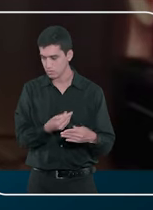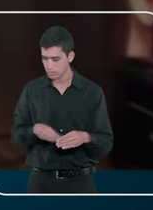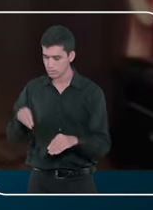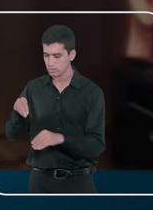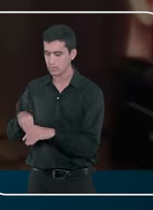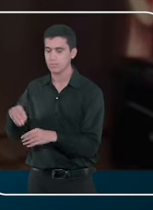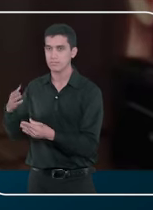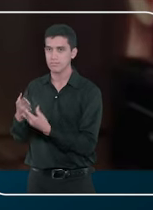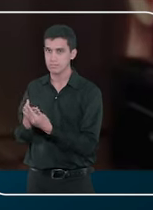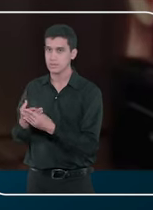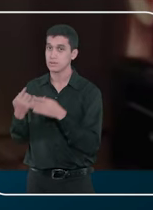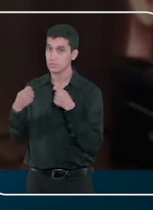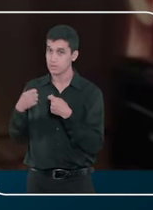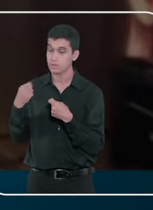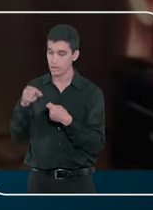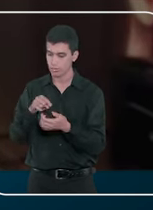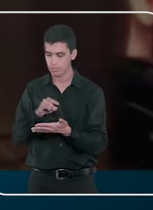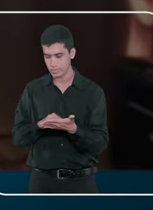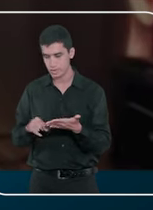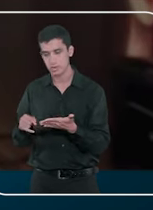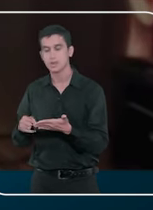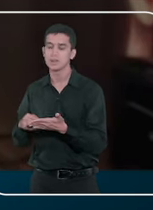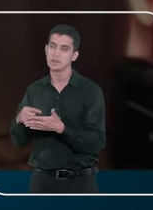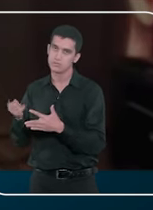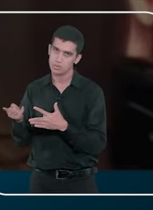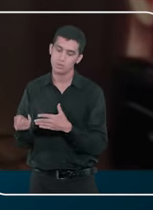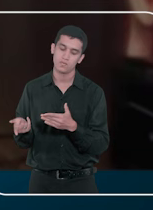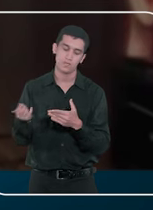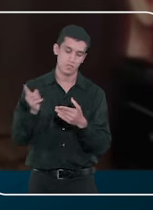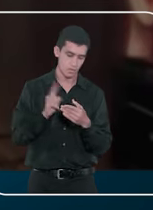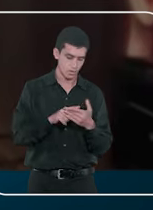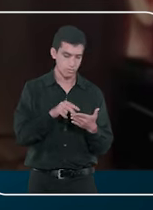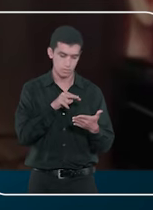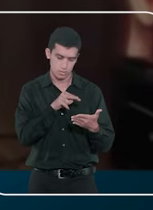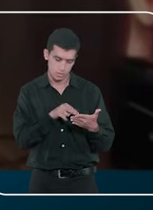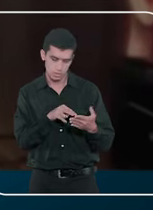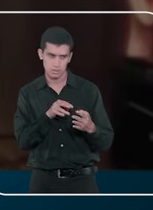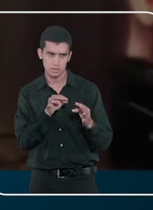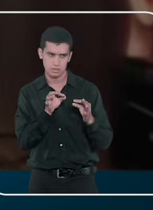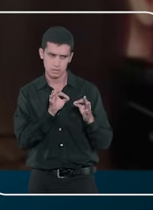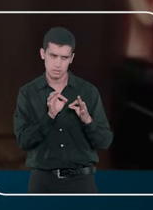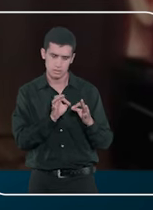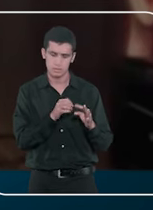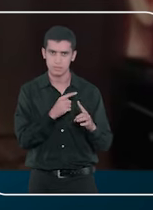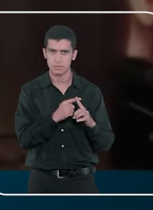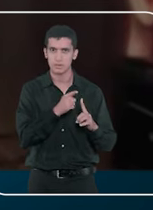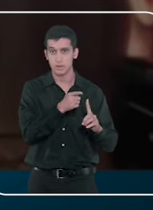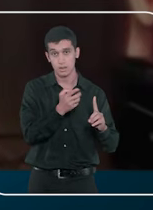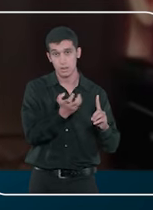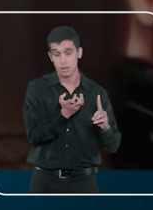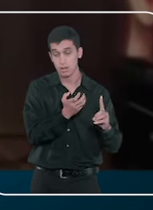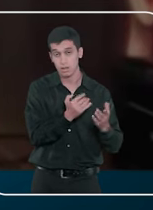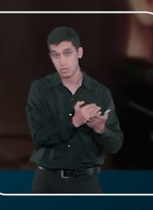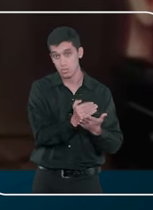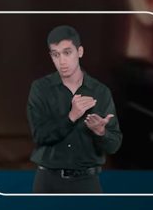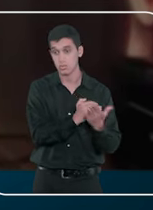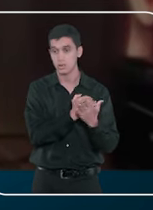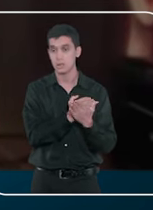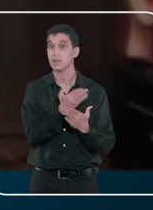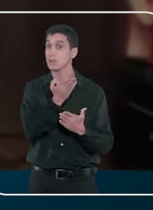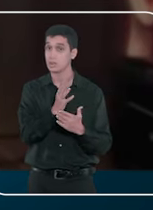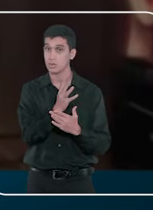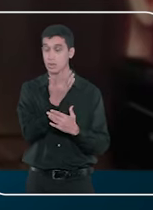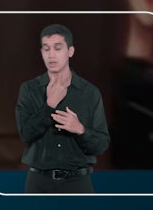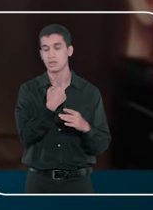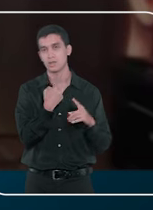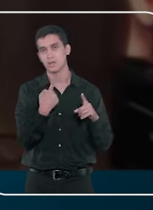haja retratação daquele que é interessado em colaborar. E assim se faz, até